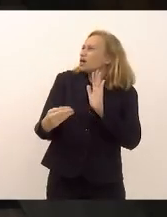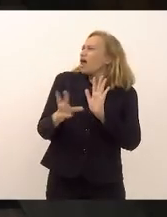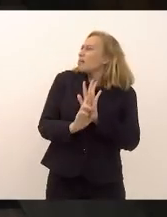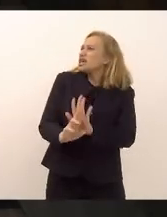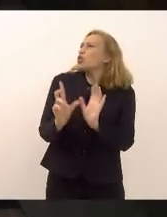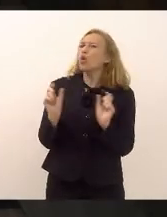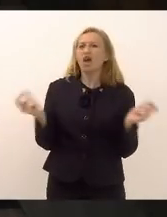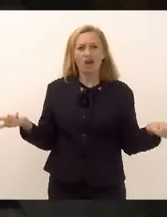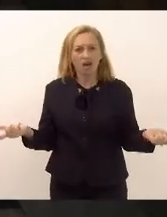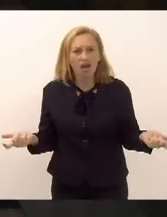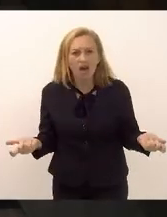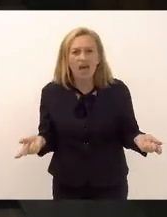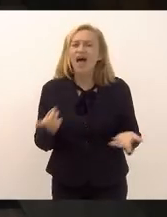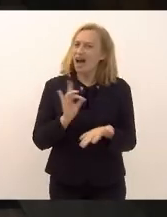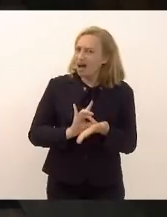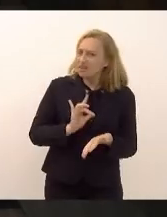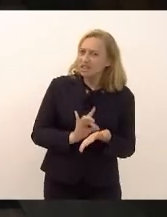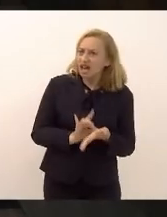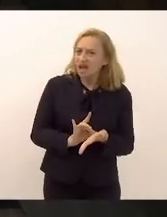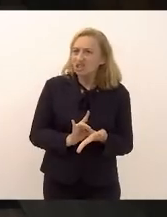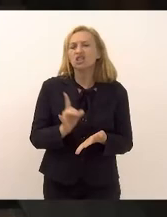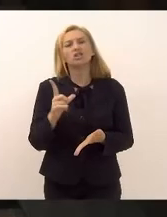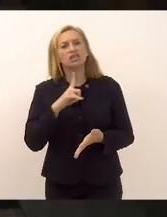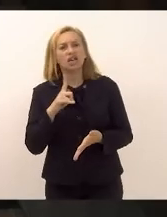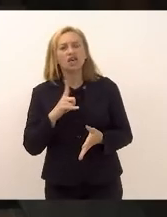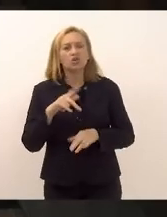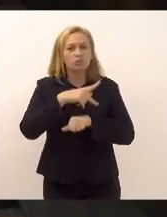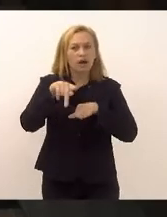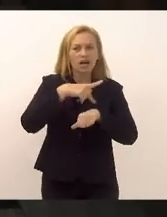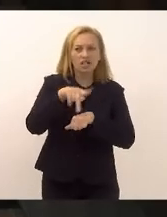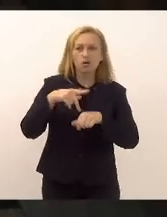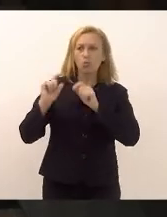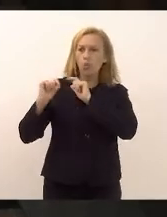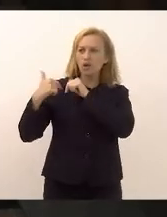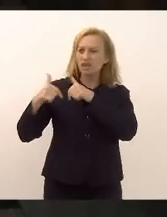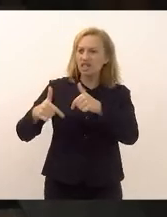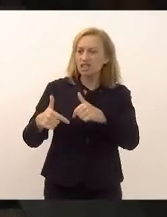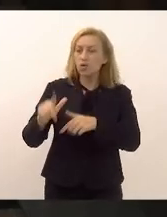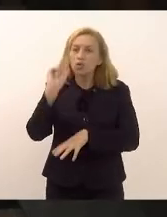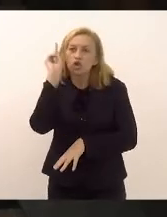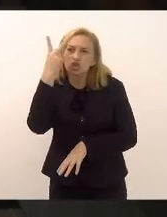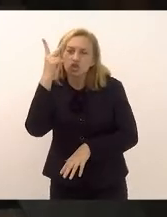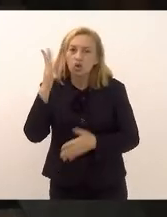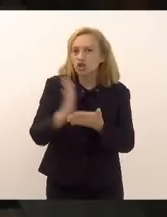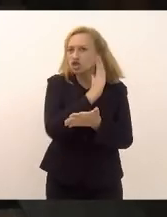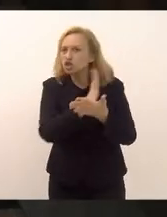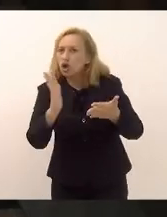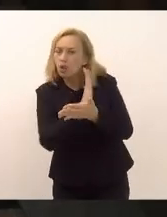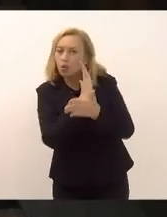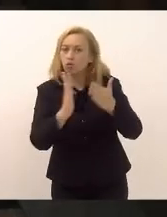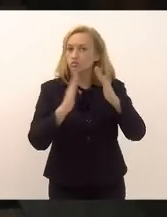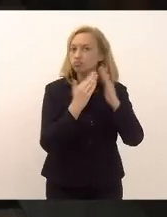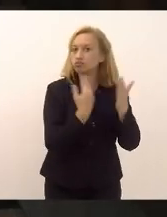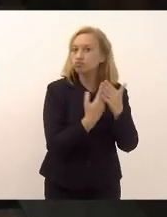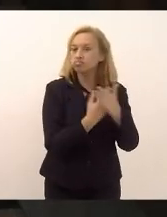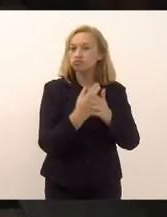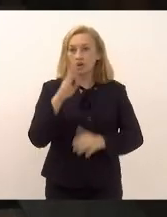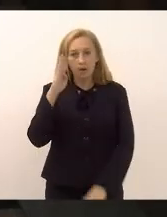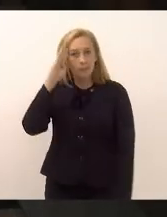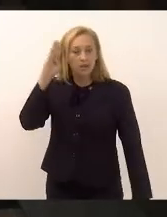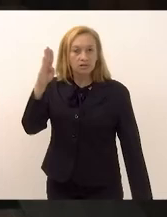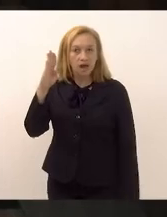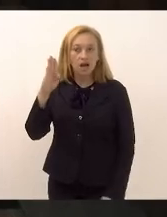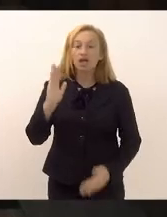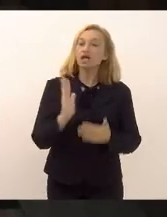representa? Porque a verdade, a gente tem no nosso país uma tradição histórica de algumas escolas militares,